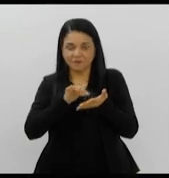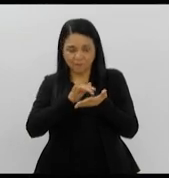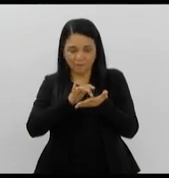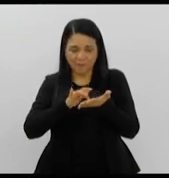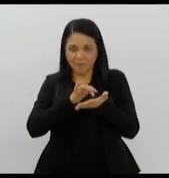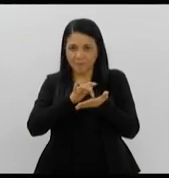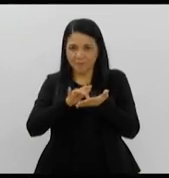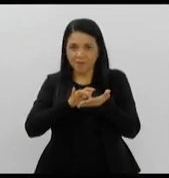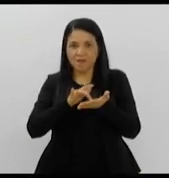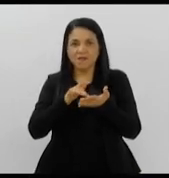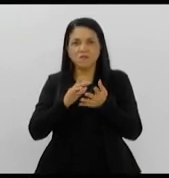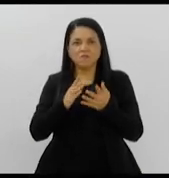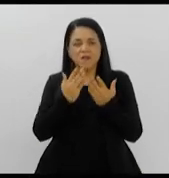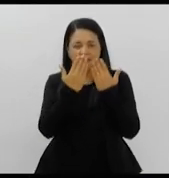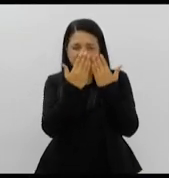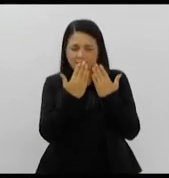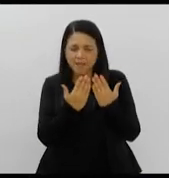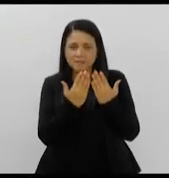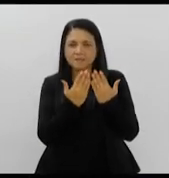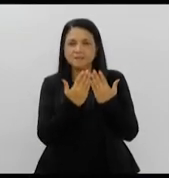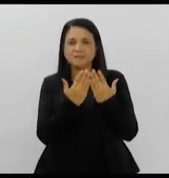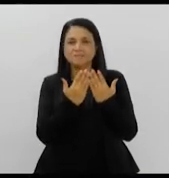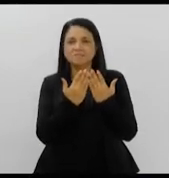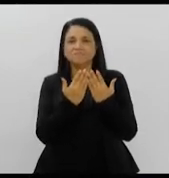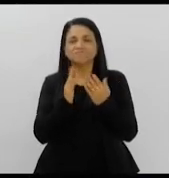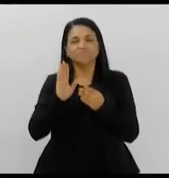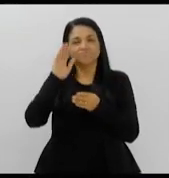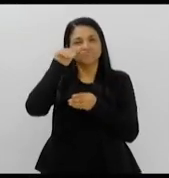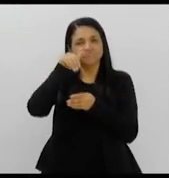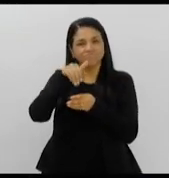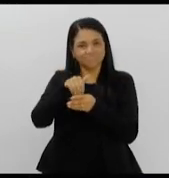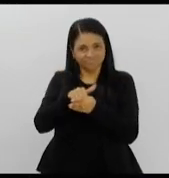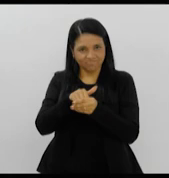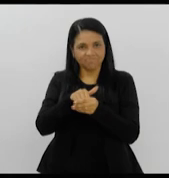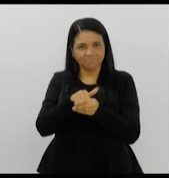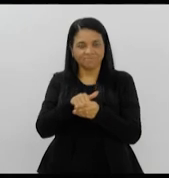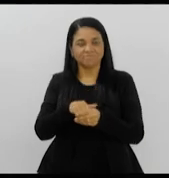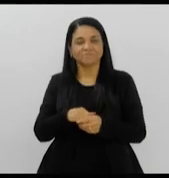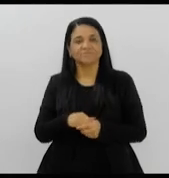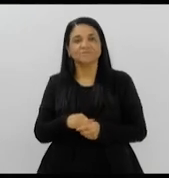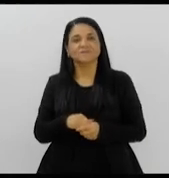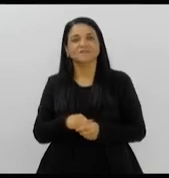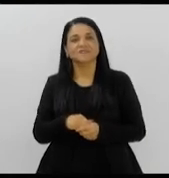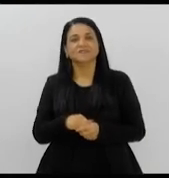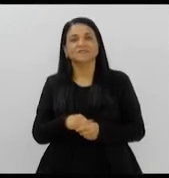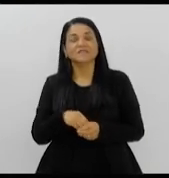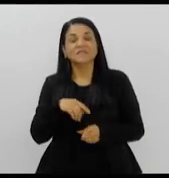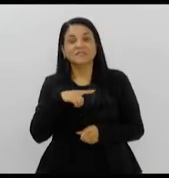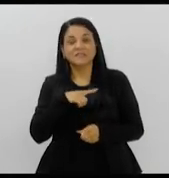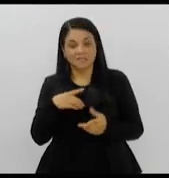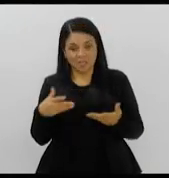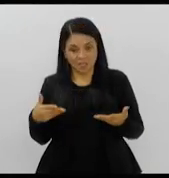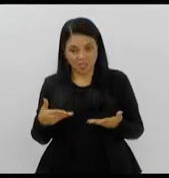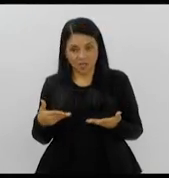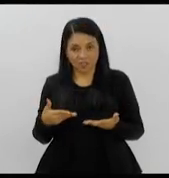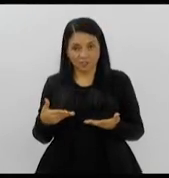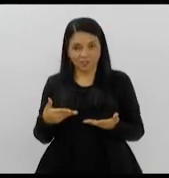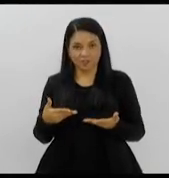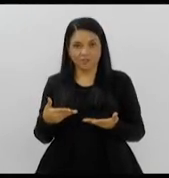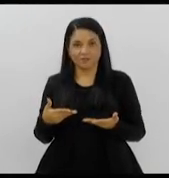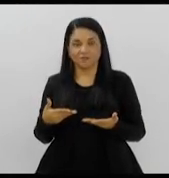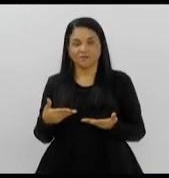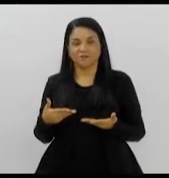sucinta das eleições majoritárias. Citei até aqui o